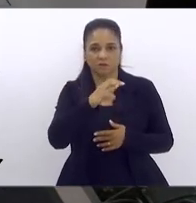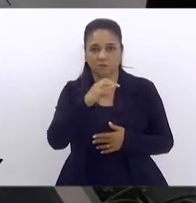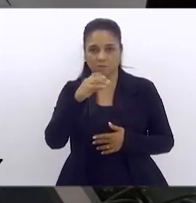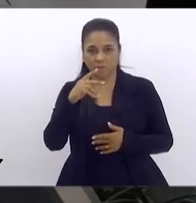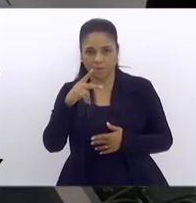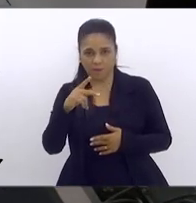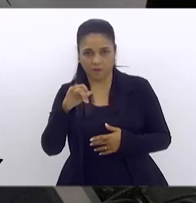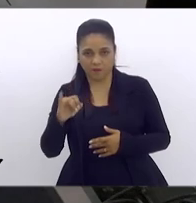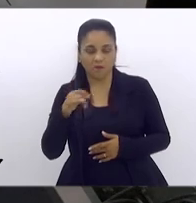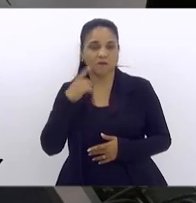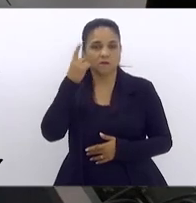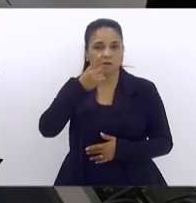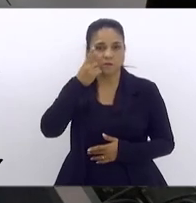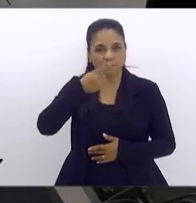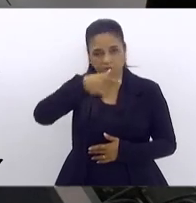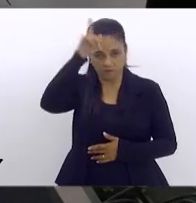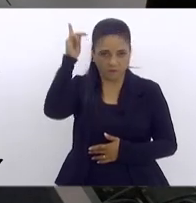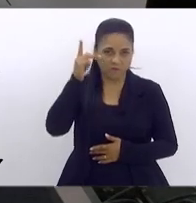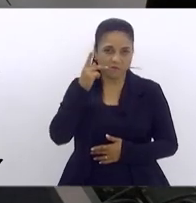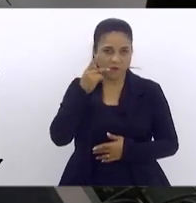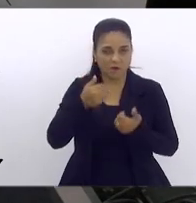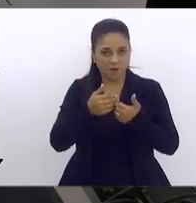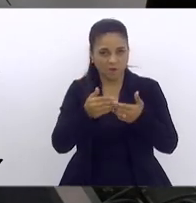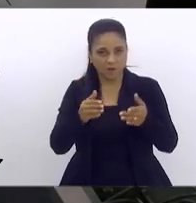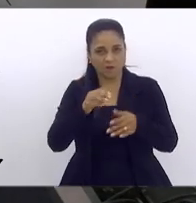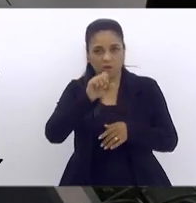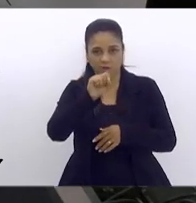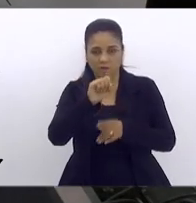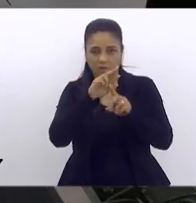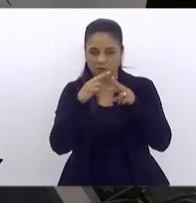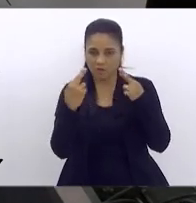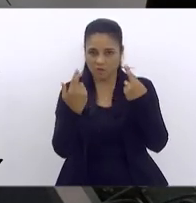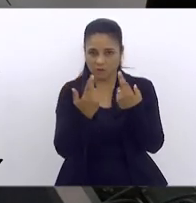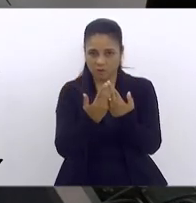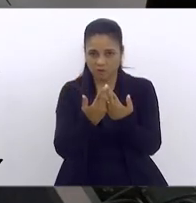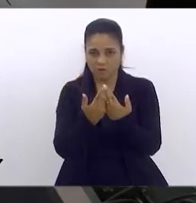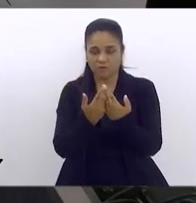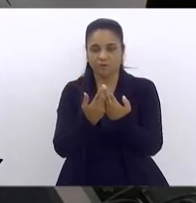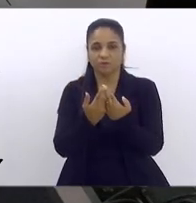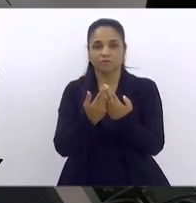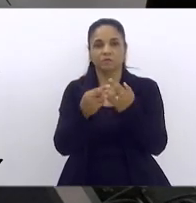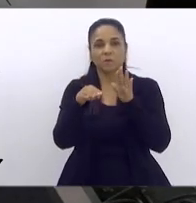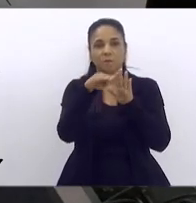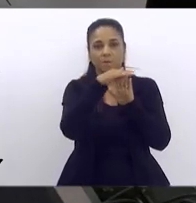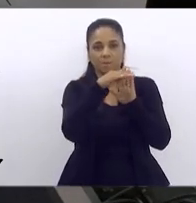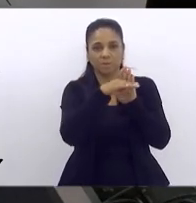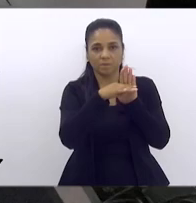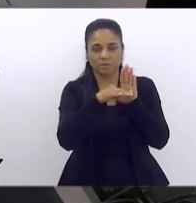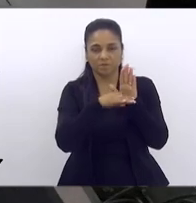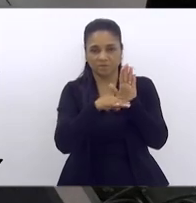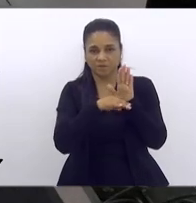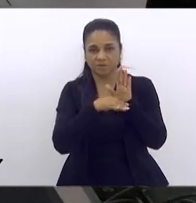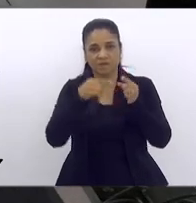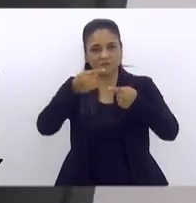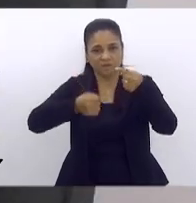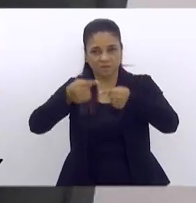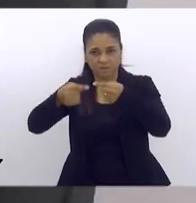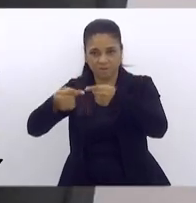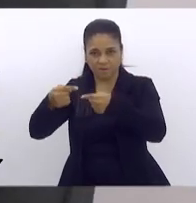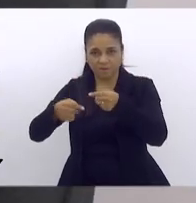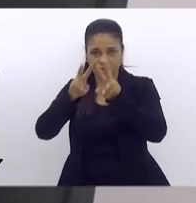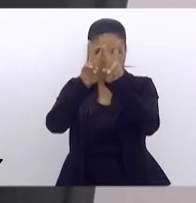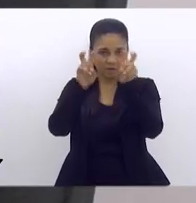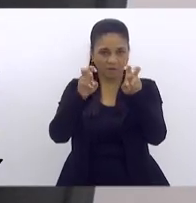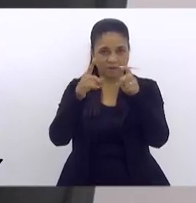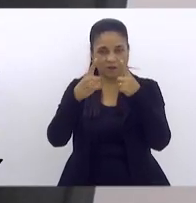Luiz Paulo Doutor abertos os trabalhos da oitava reunião ordinária com a seguinte falta exposição e debate sobre o tema